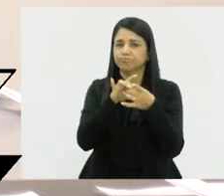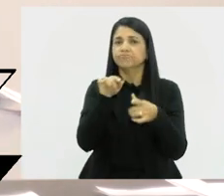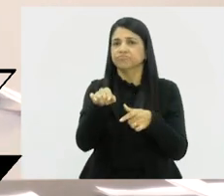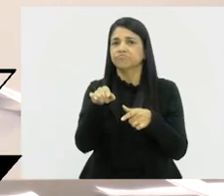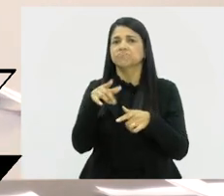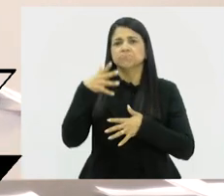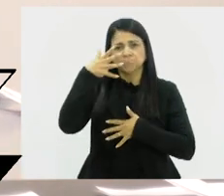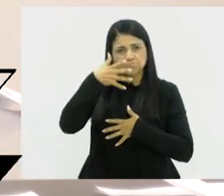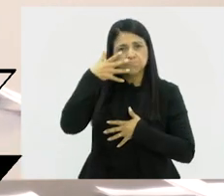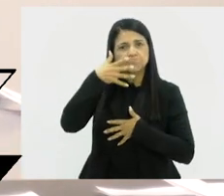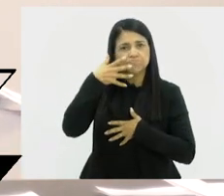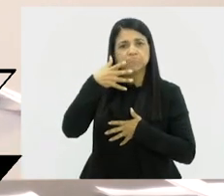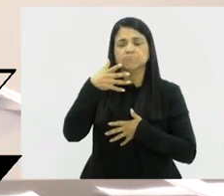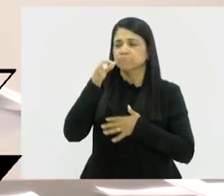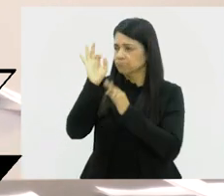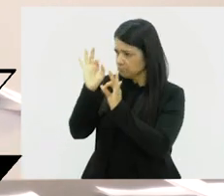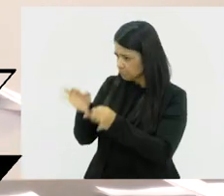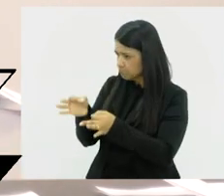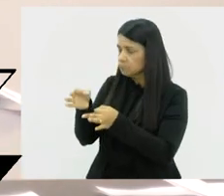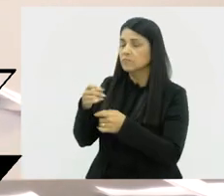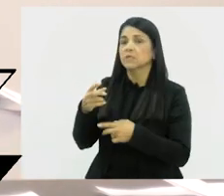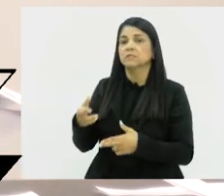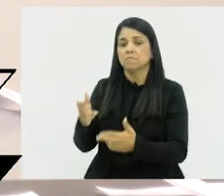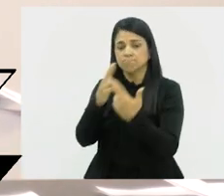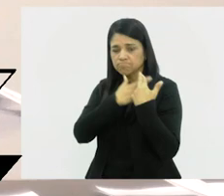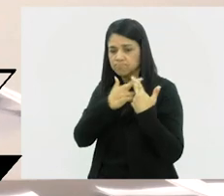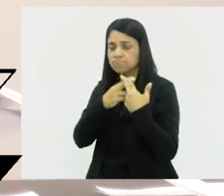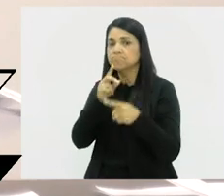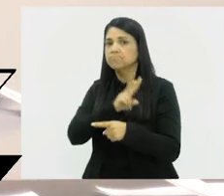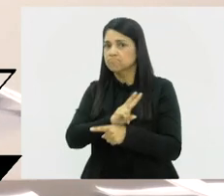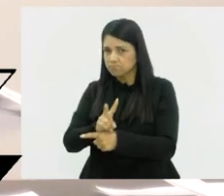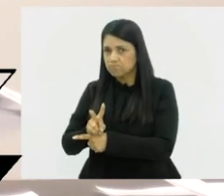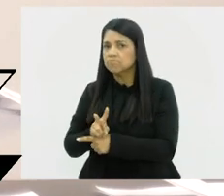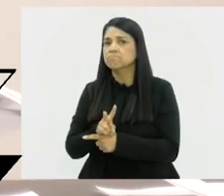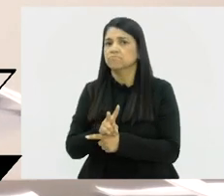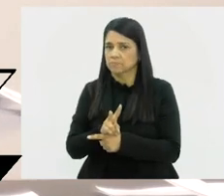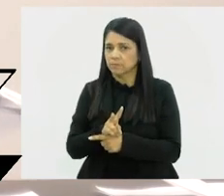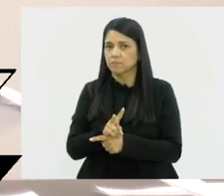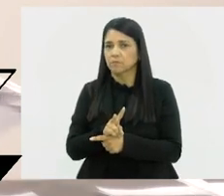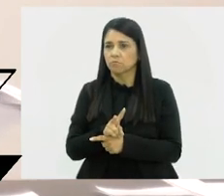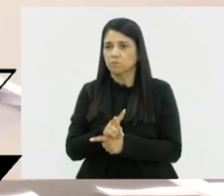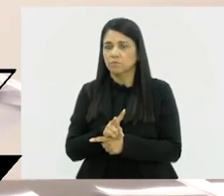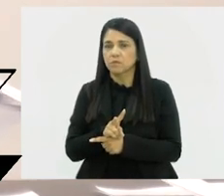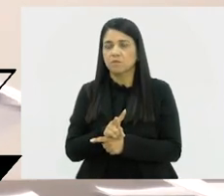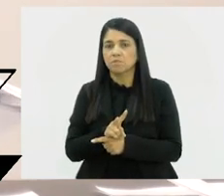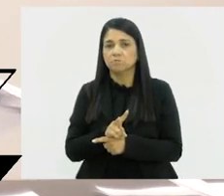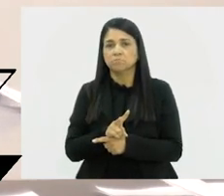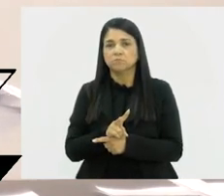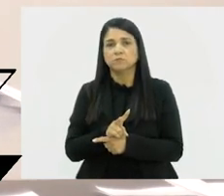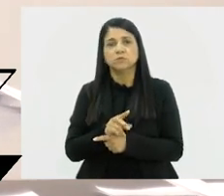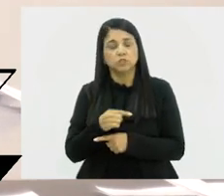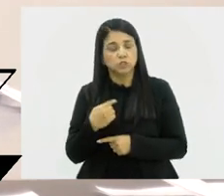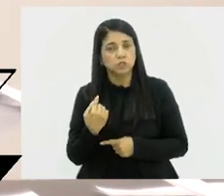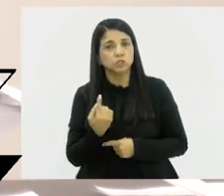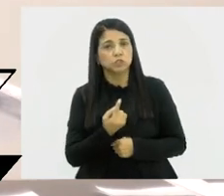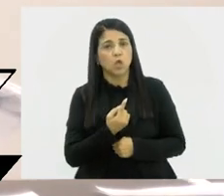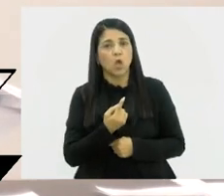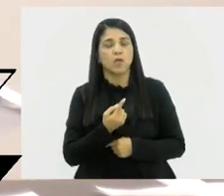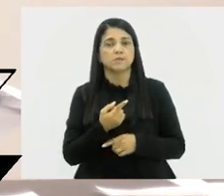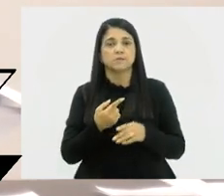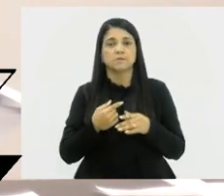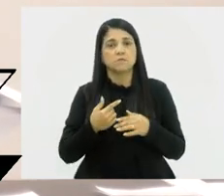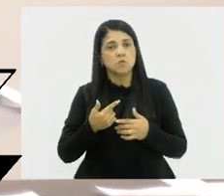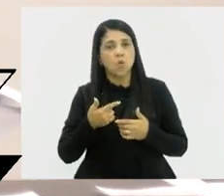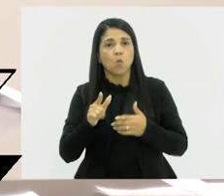com pertinência da questão da posse responsável. Não é nada que não nos tenha ocupado em outras leis